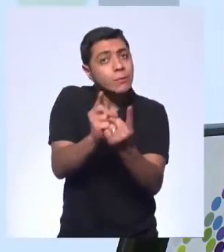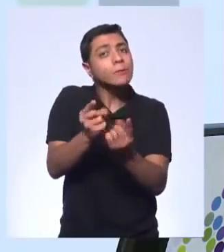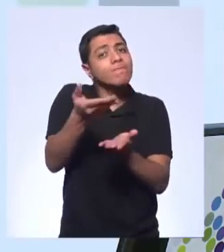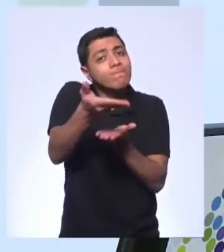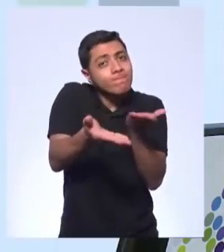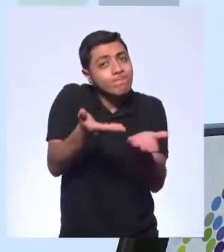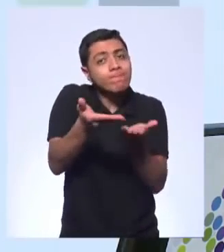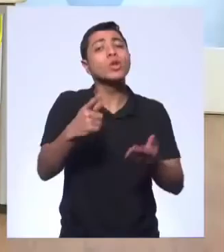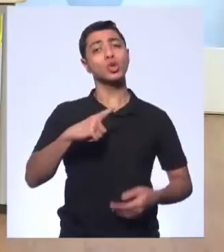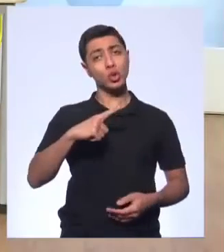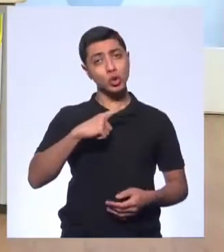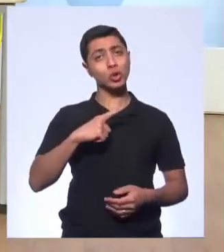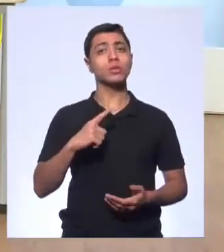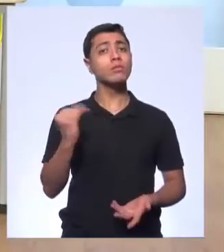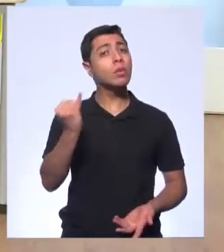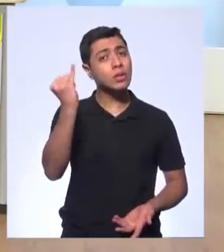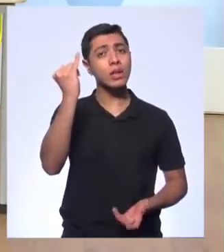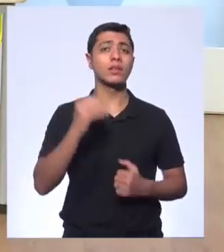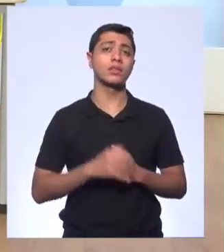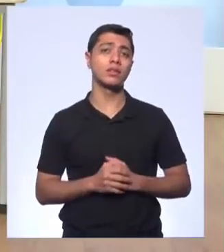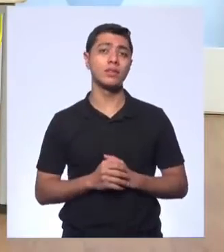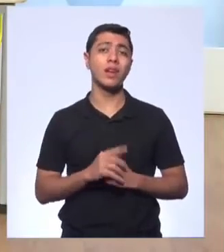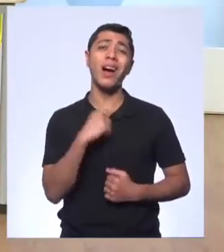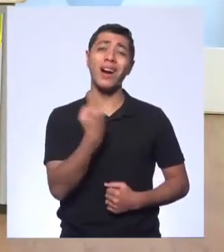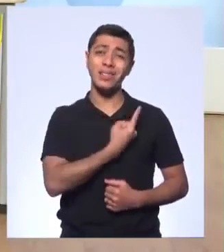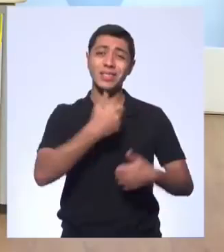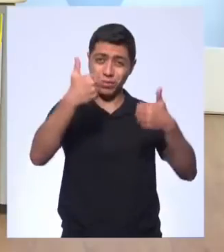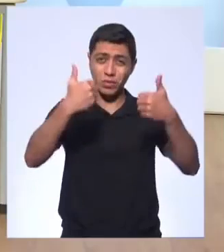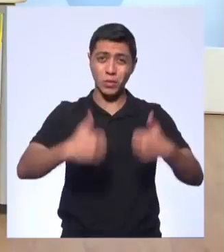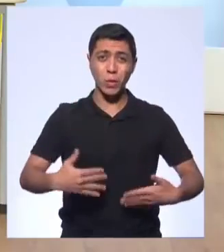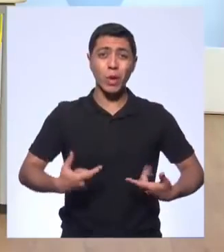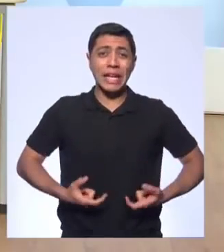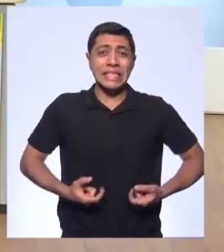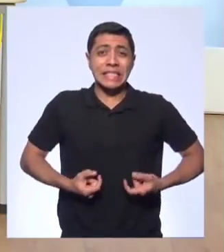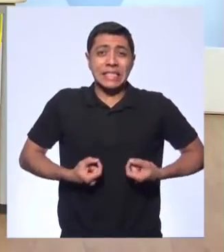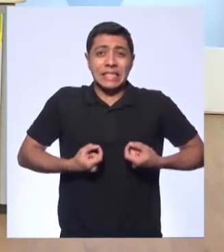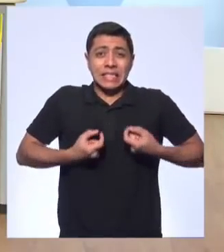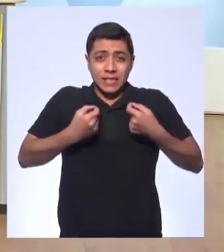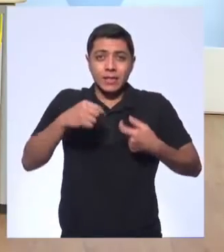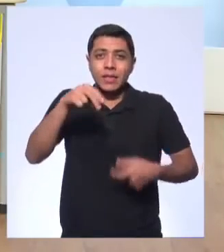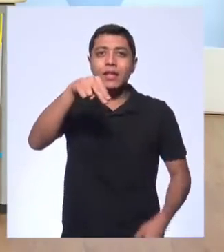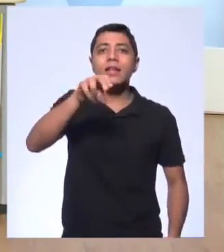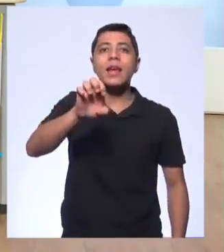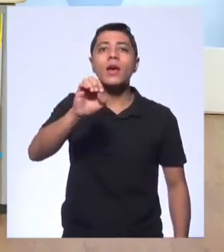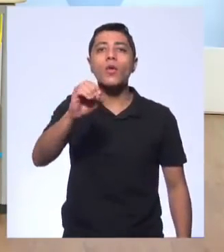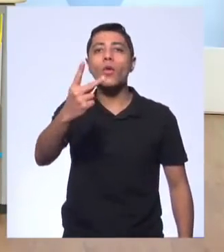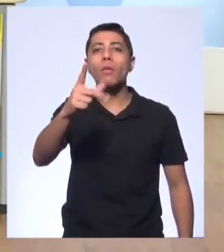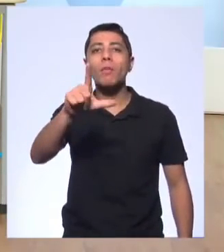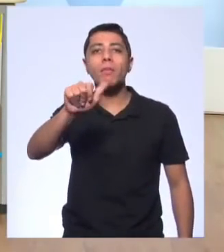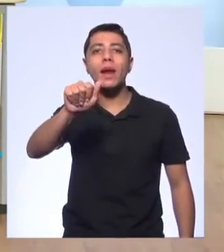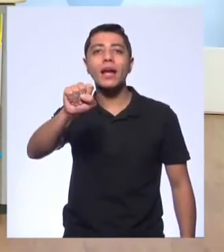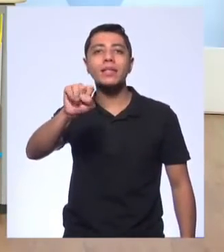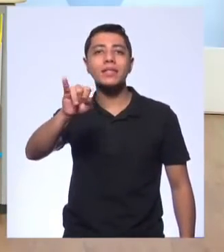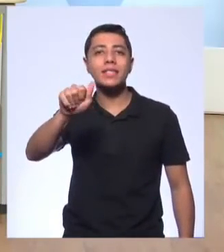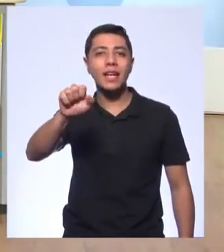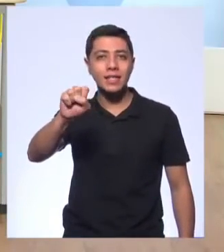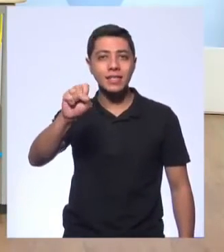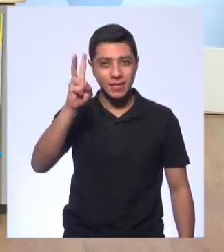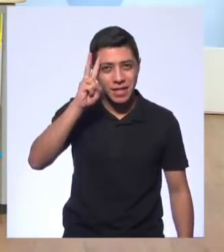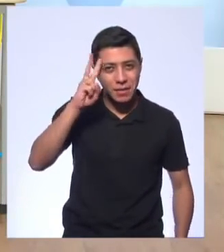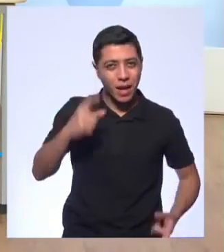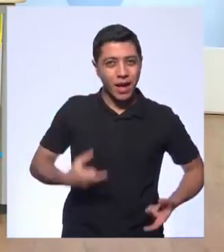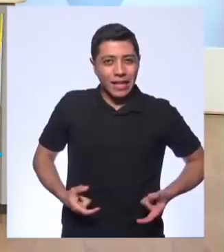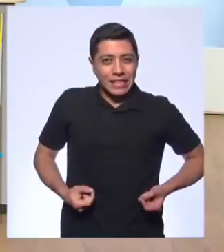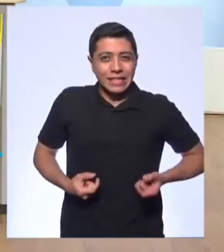um acompanhamento médico. Porque, quando a gente tem esse acompanhamento, a gente consegue avaliar no início, de